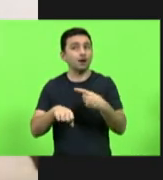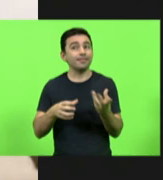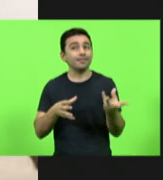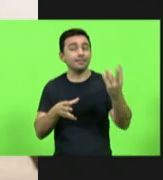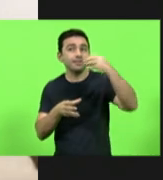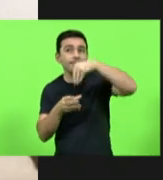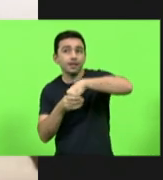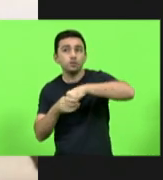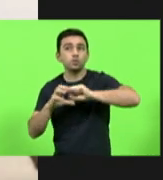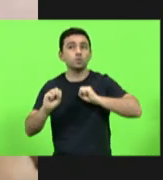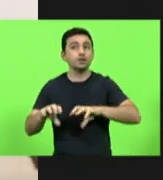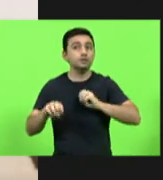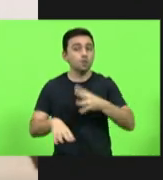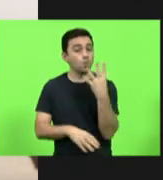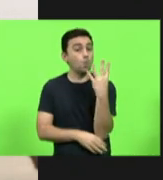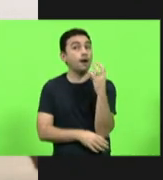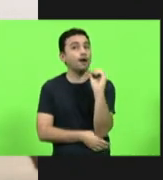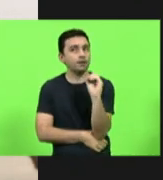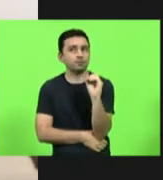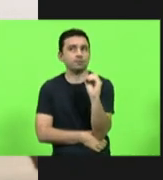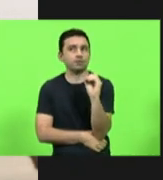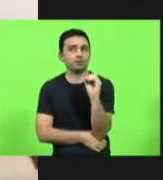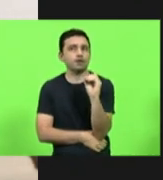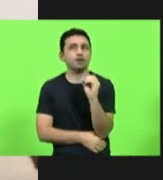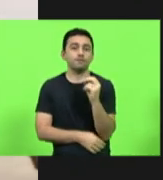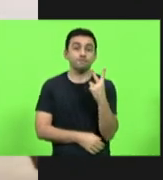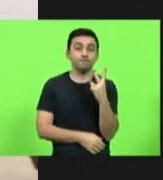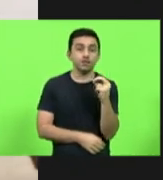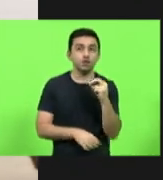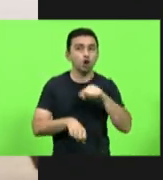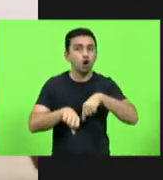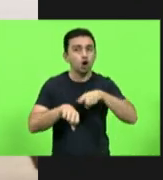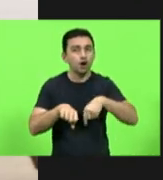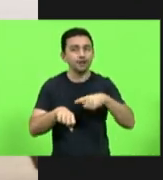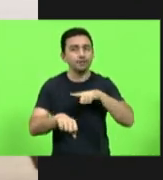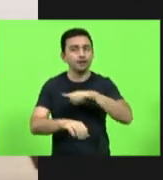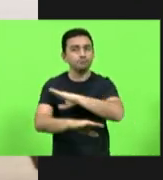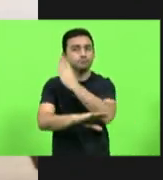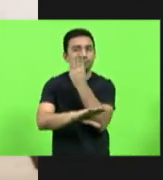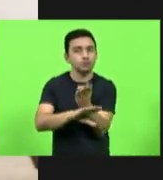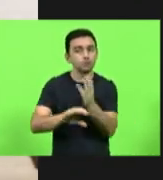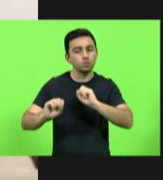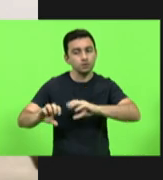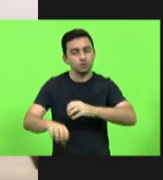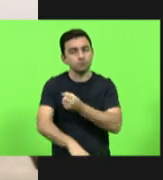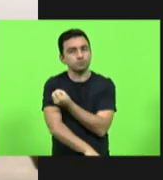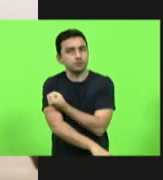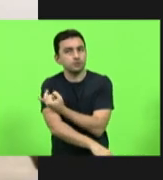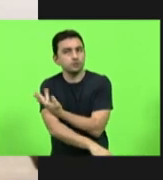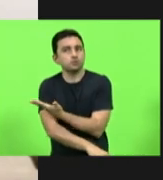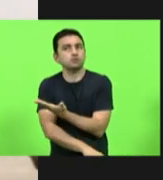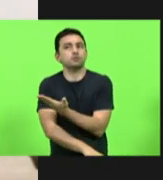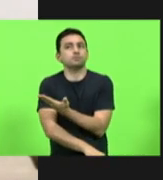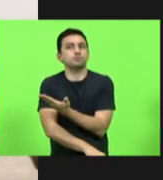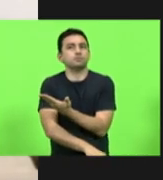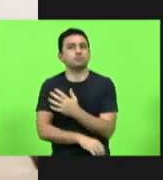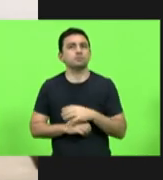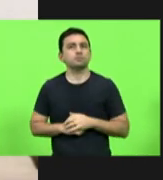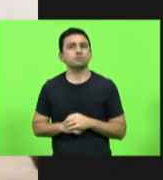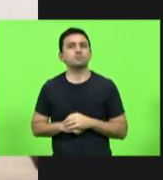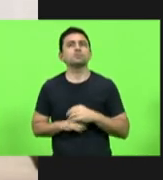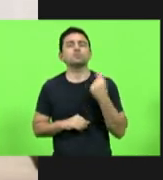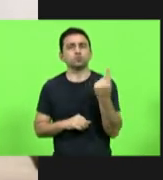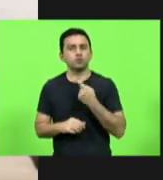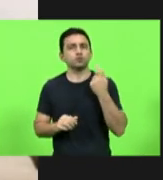de educação que é 40 horas, que é 20 horas, que é tempo integral, que tem educação infantil com tempo integral e que a gente